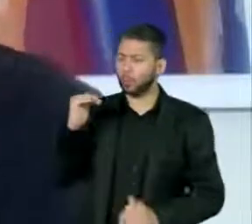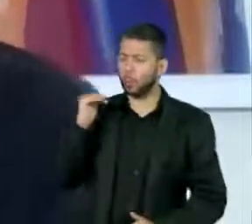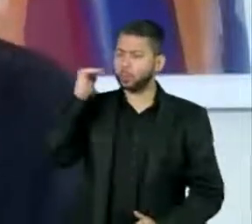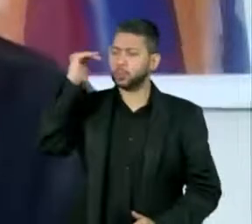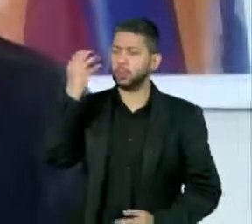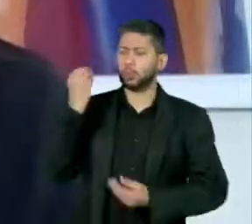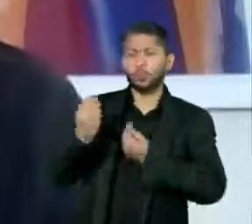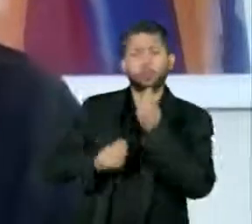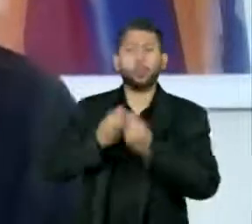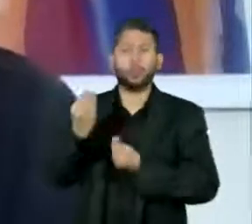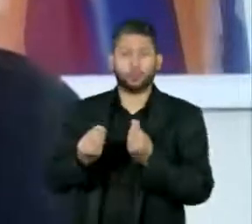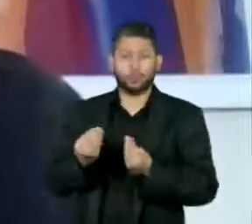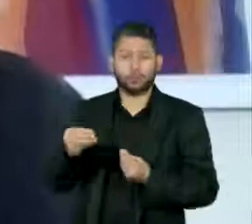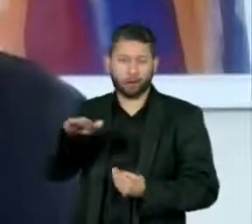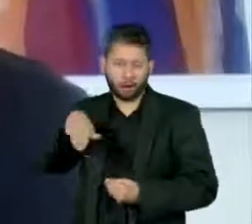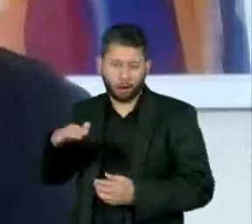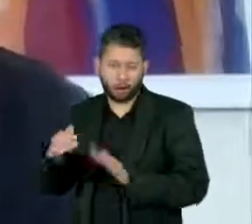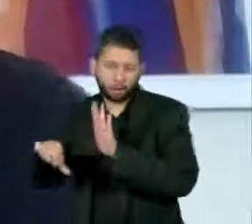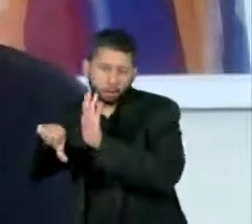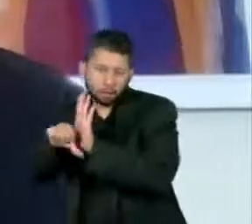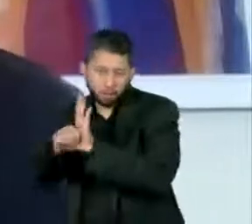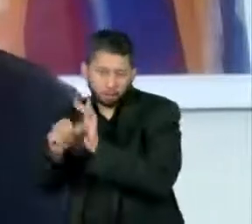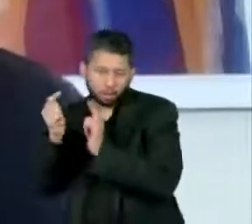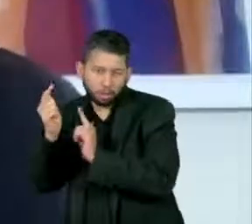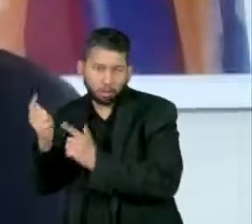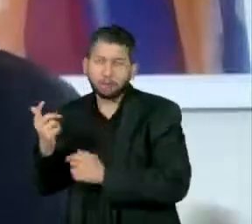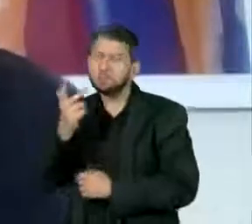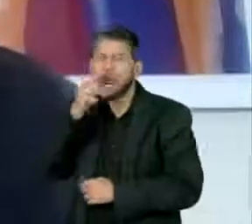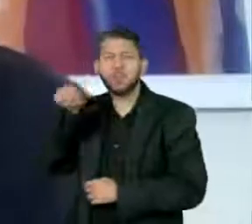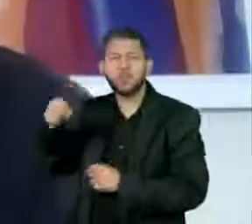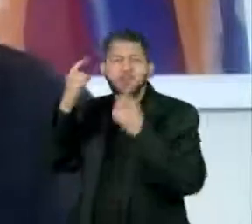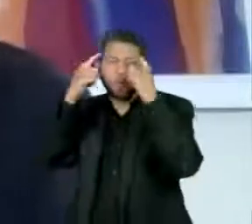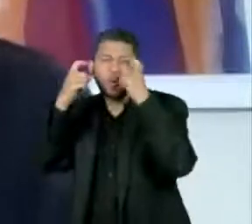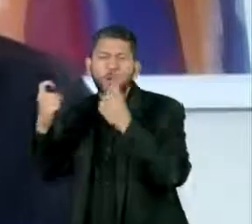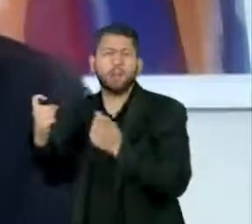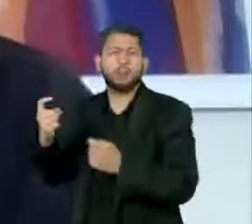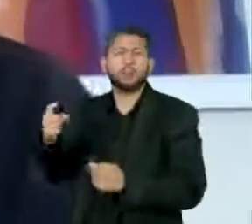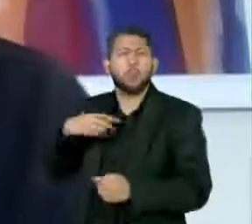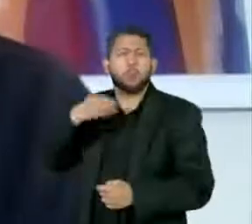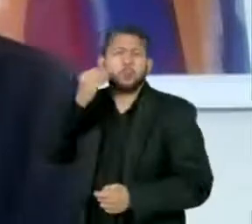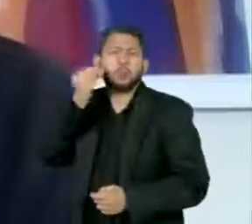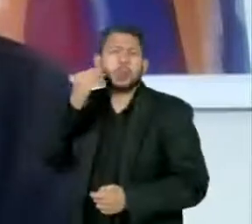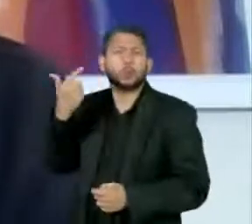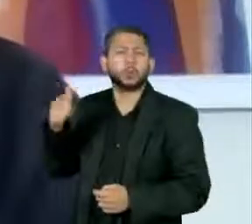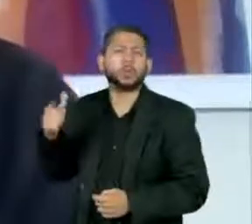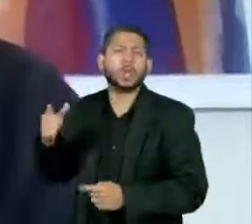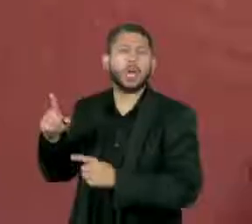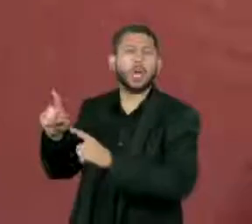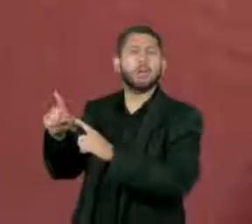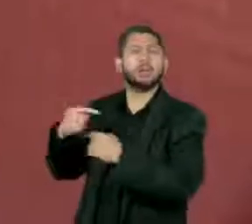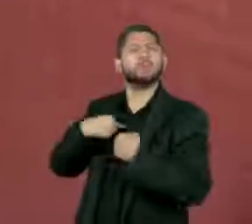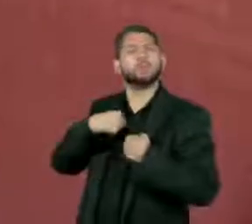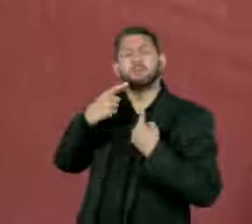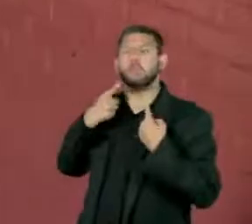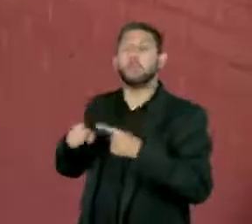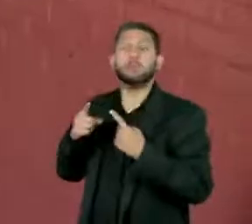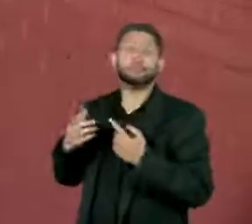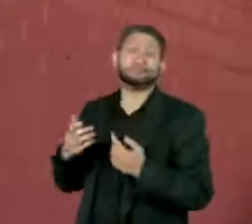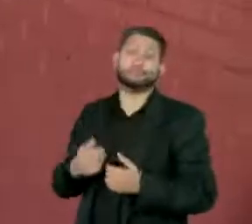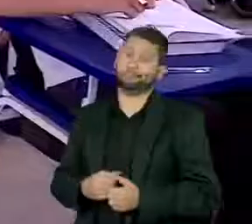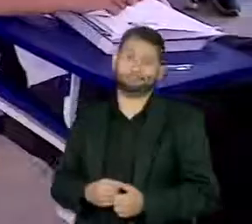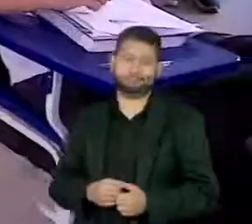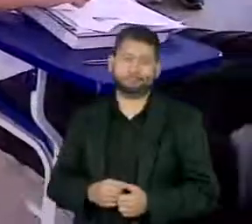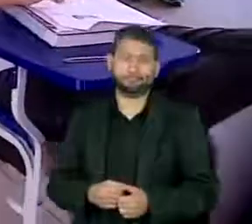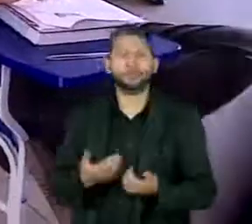tem um discurso muito sedutor de que o sistema é muito violento, ele não te dá oportunidade, bate de frente com o sistema. Hoje, menos